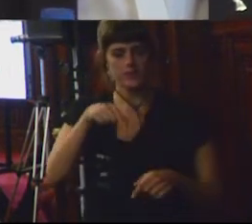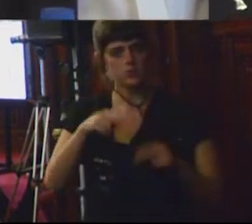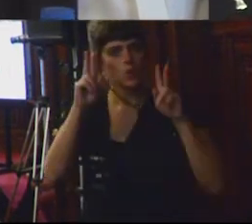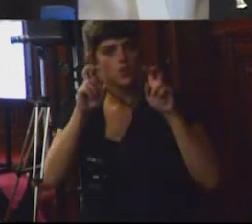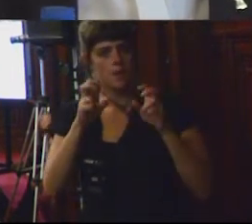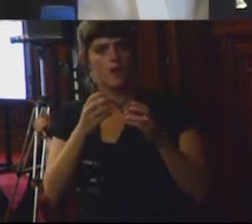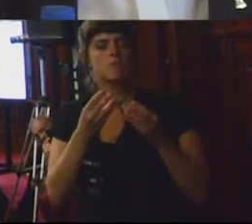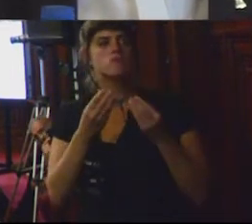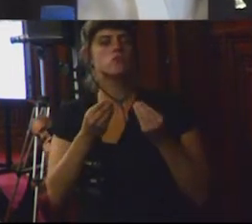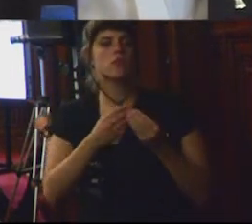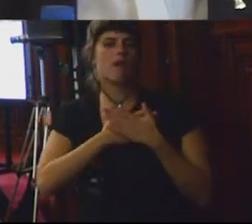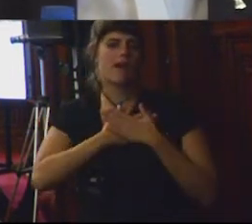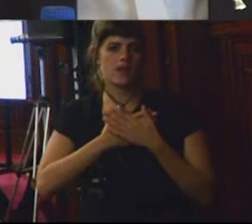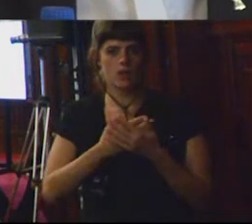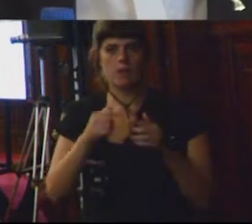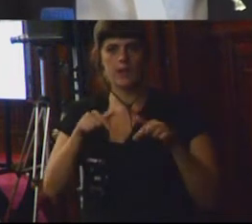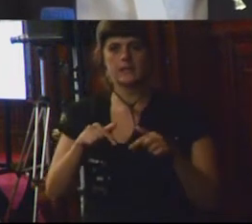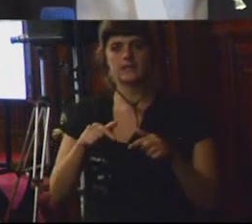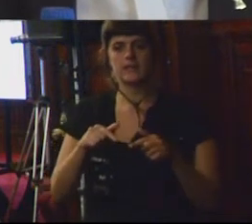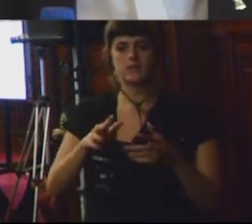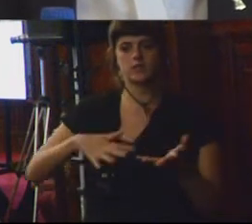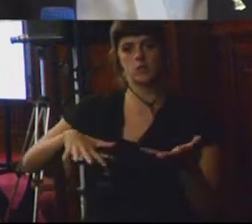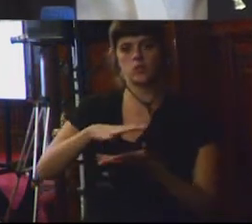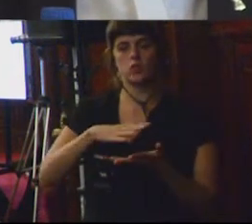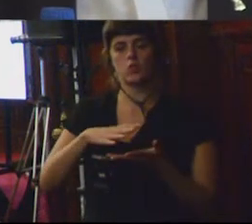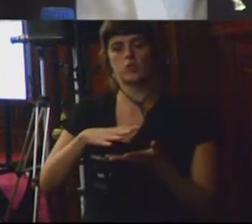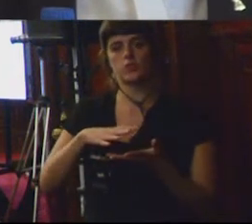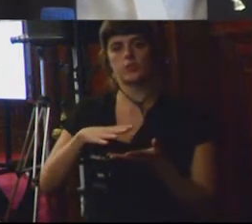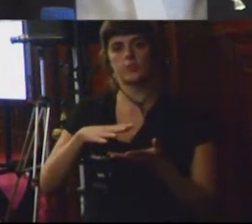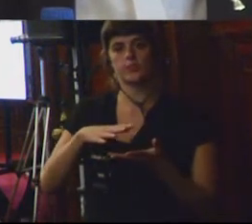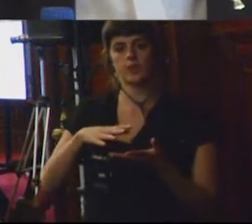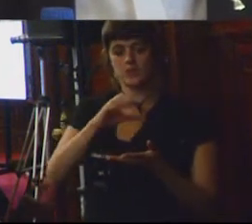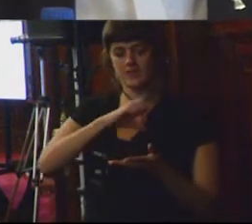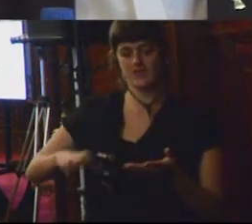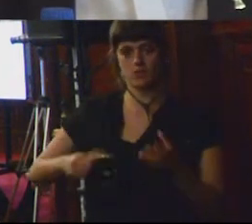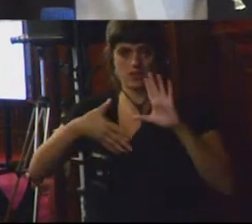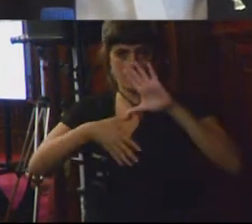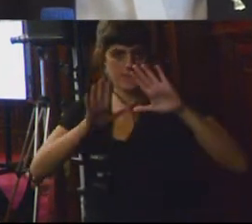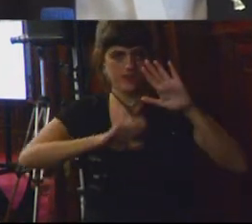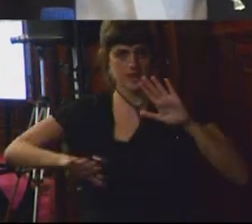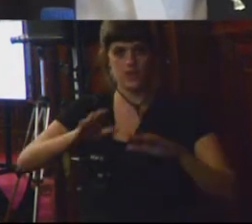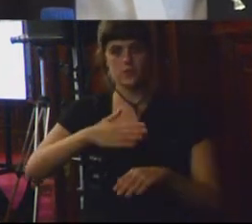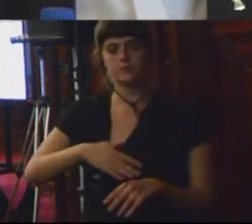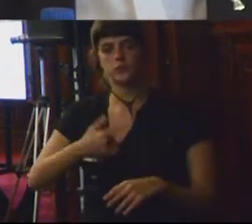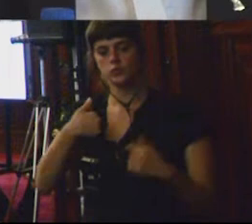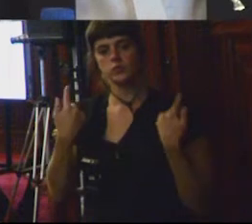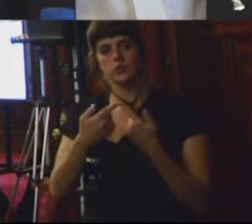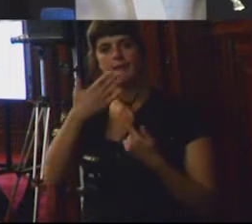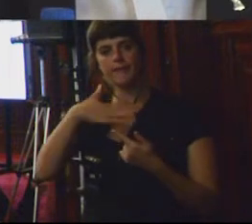comissão da Organização dos Estados Americanos. Nós entendemos que a prevalência do negociado sobre o